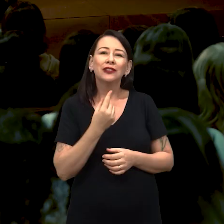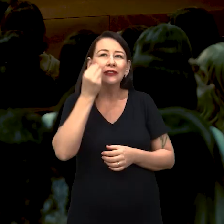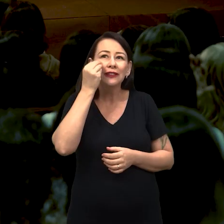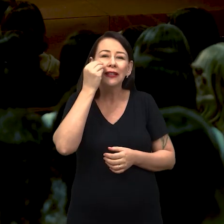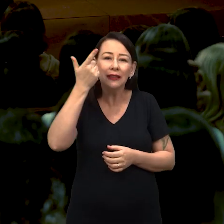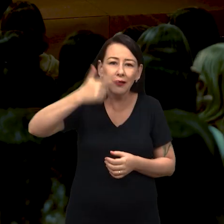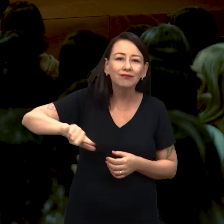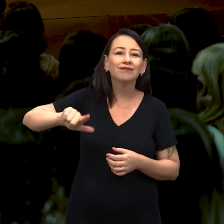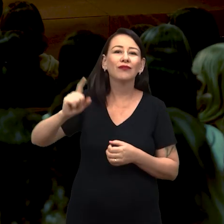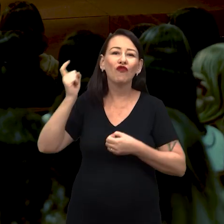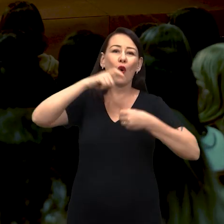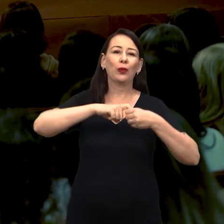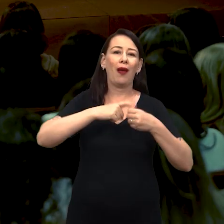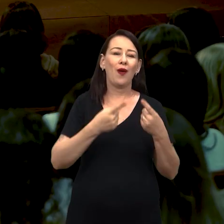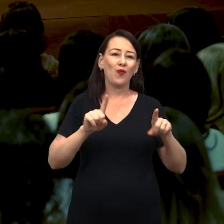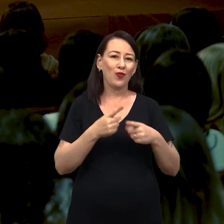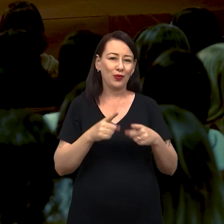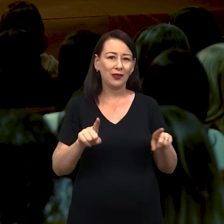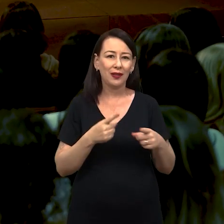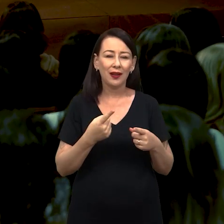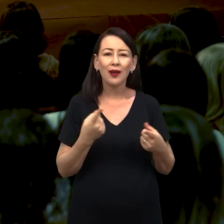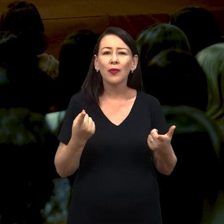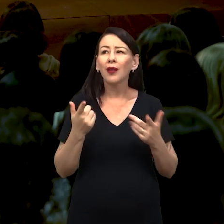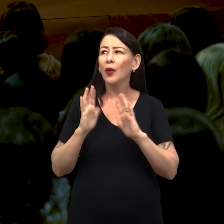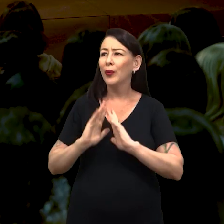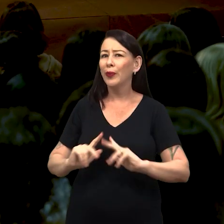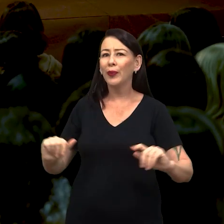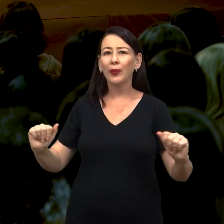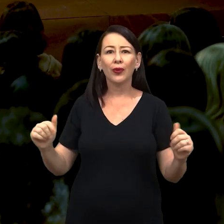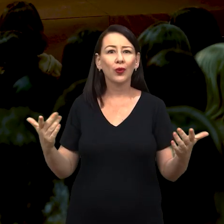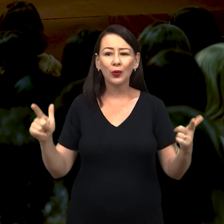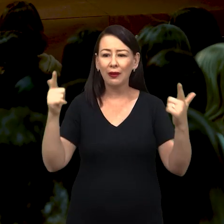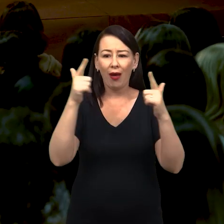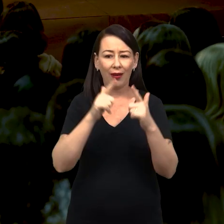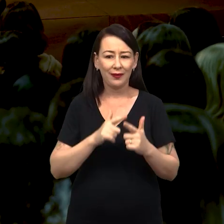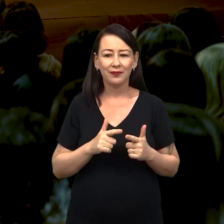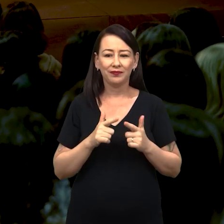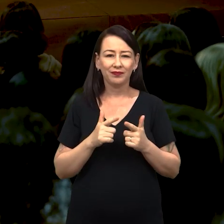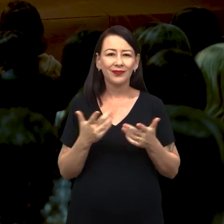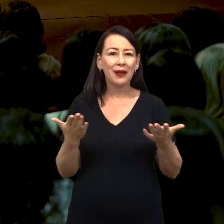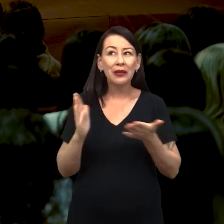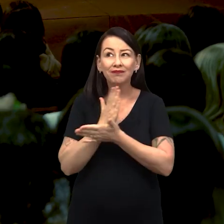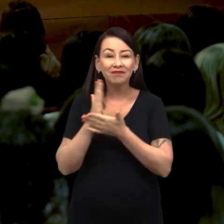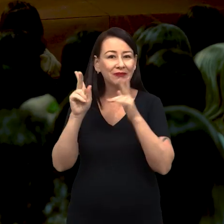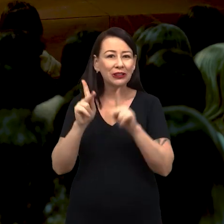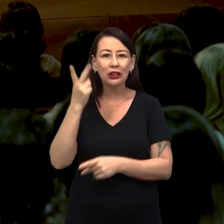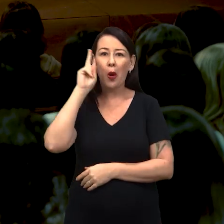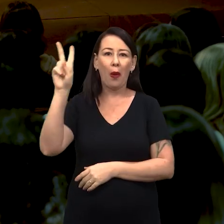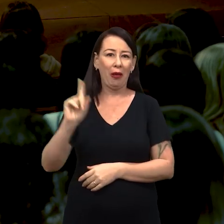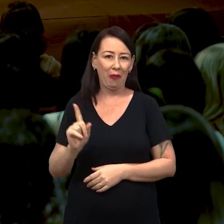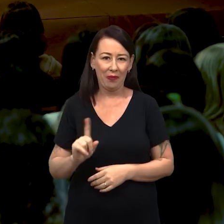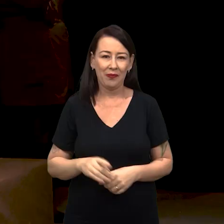regar essa sementinha que está meio adormecida? Porque eu não consigo acreditar que não tem, né? Mas a pessoa